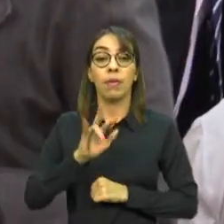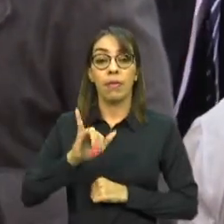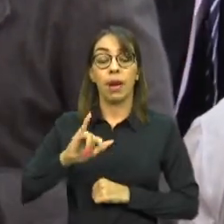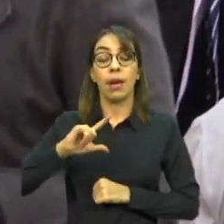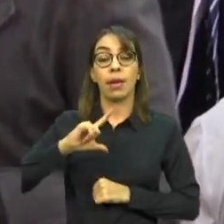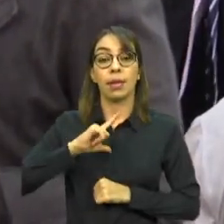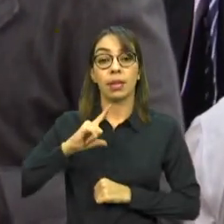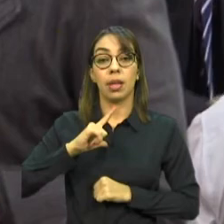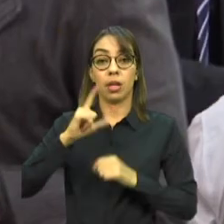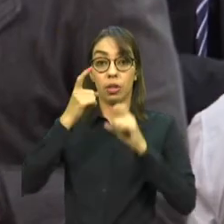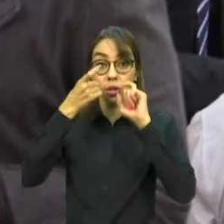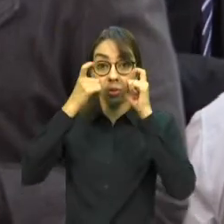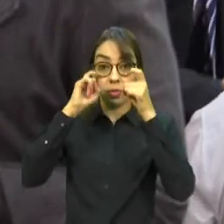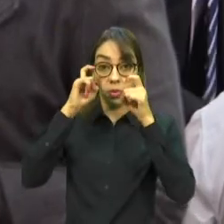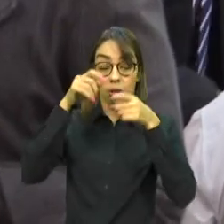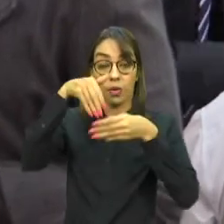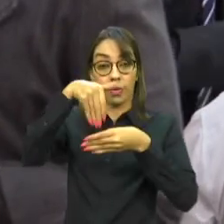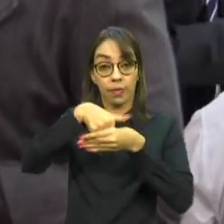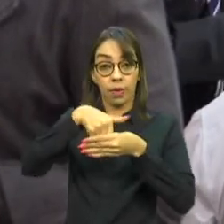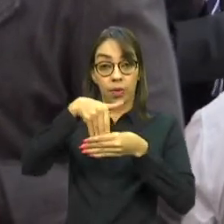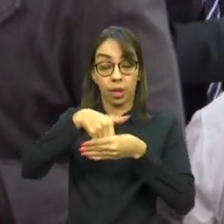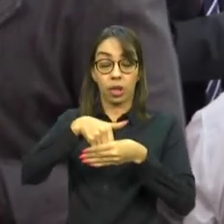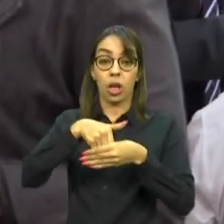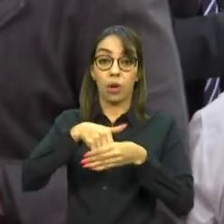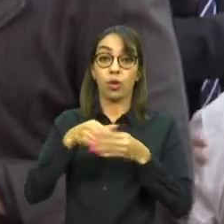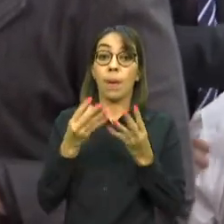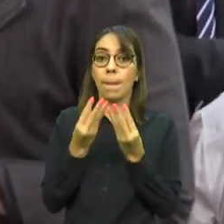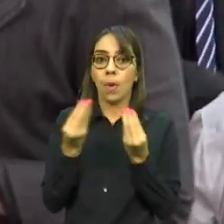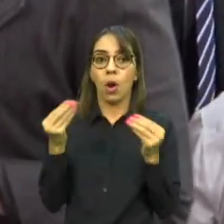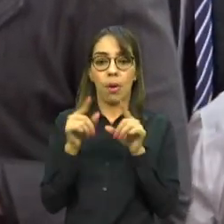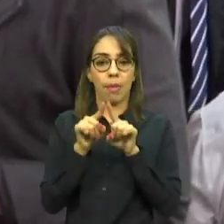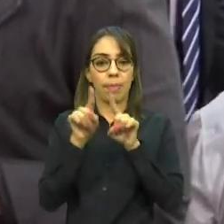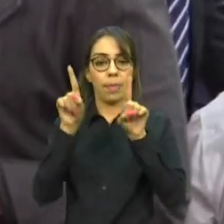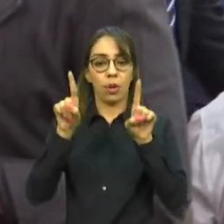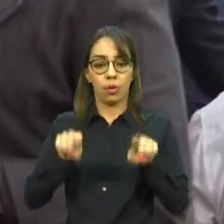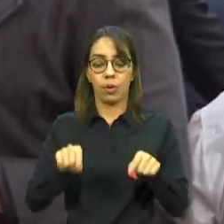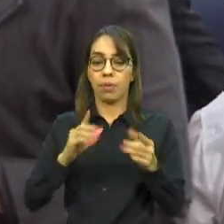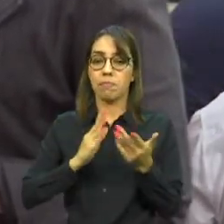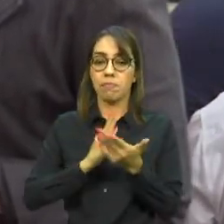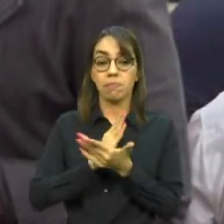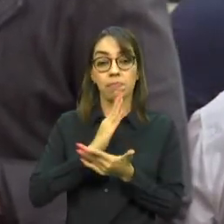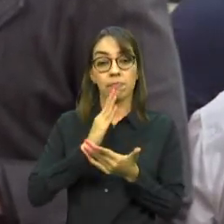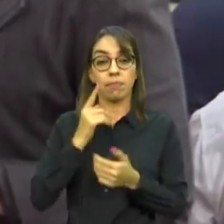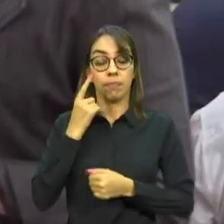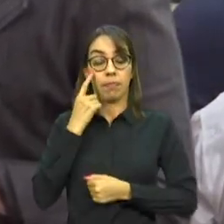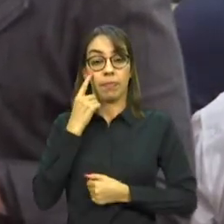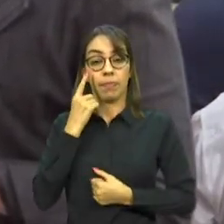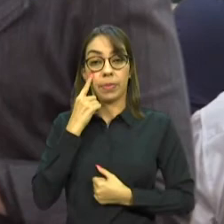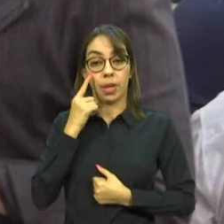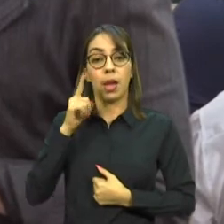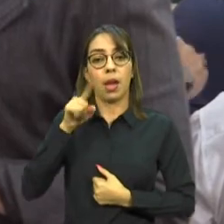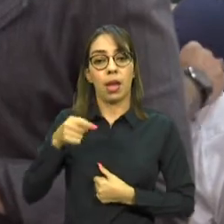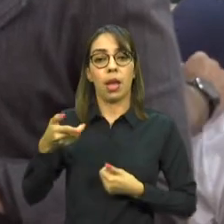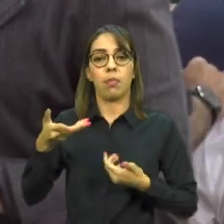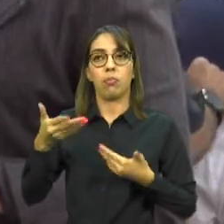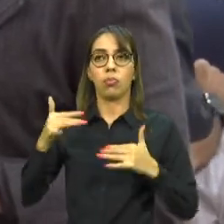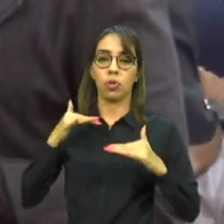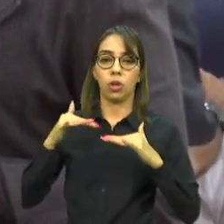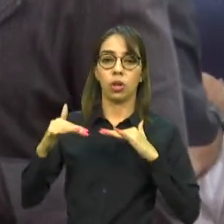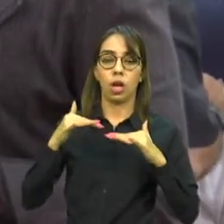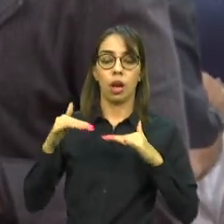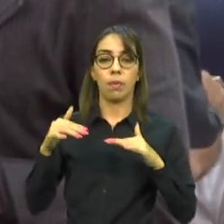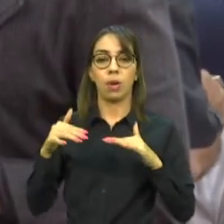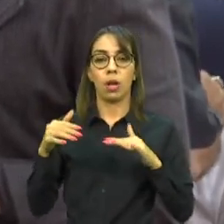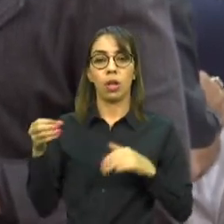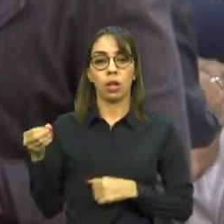votação do avulso de muitos projetos, né? Inclusive, é mais ainda uma dinâmica para o parlamento, nós temos